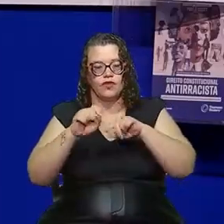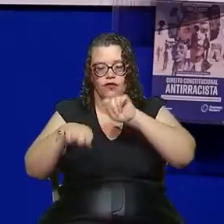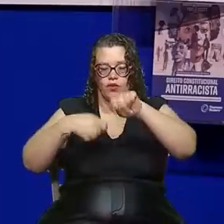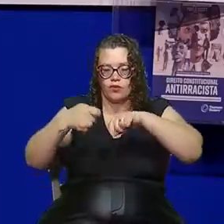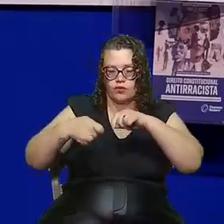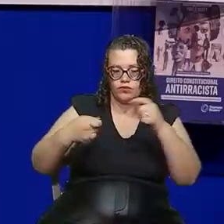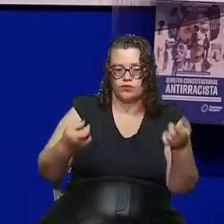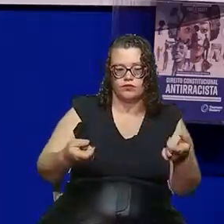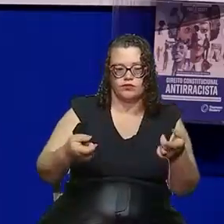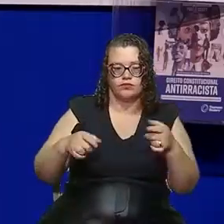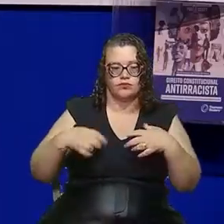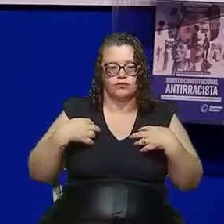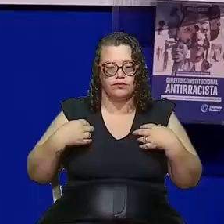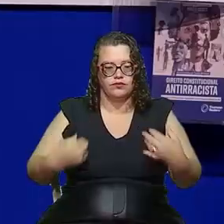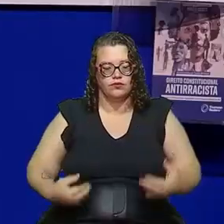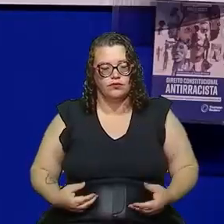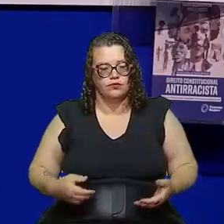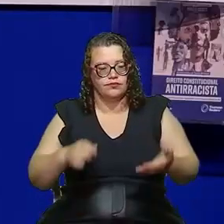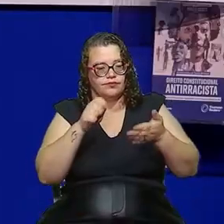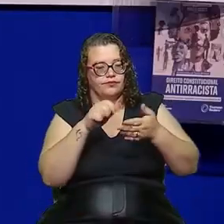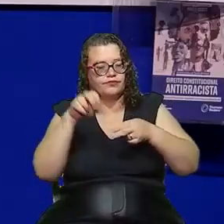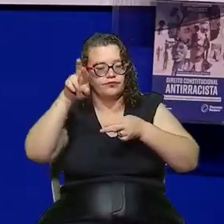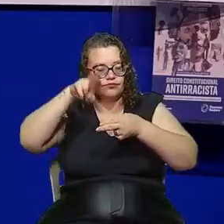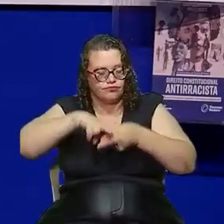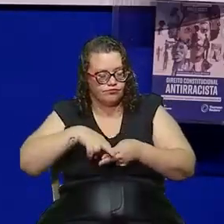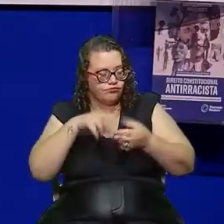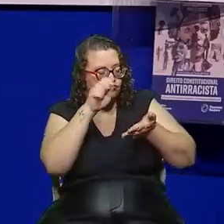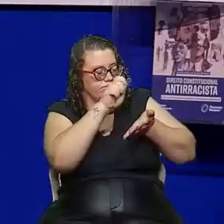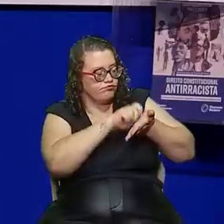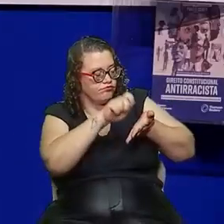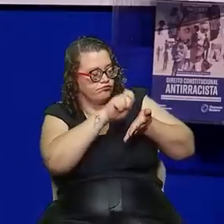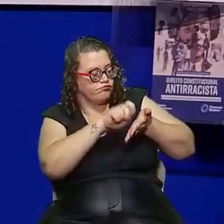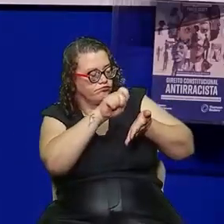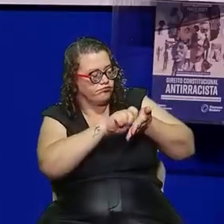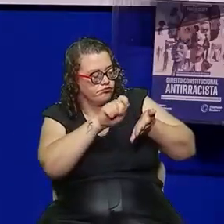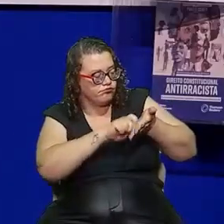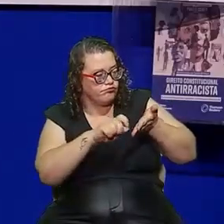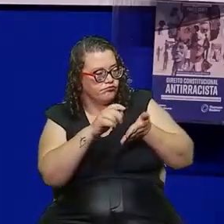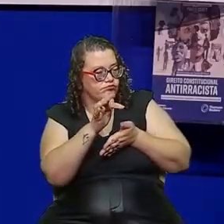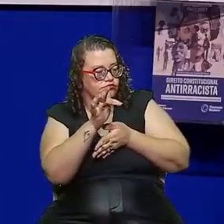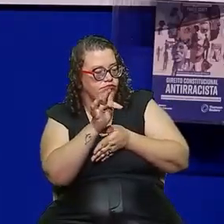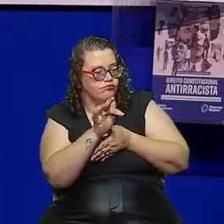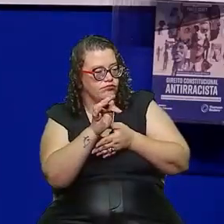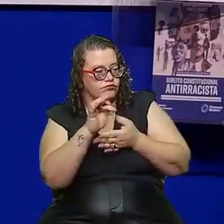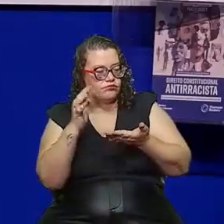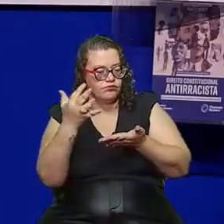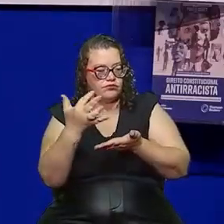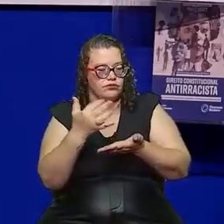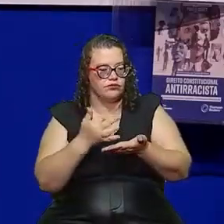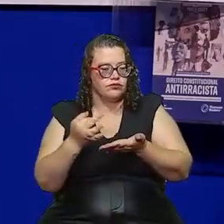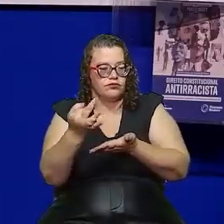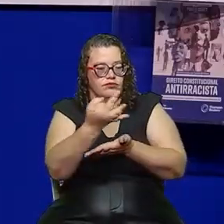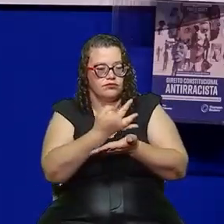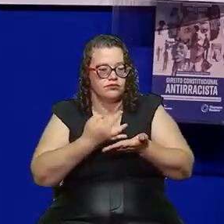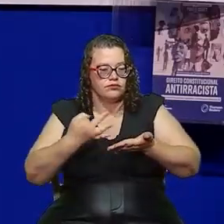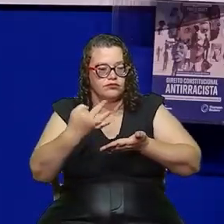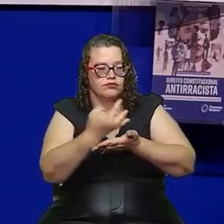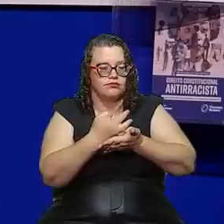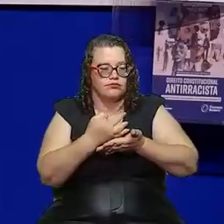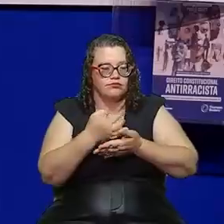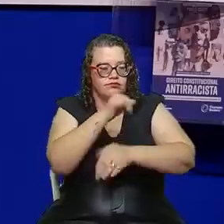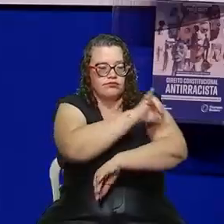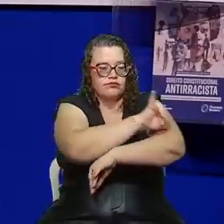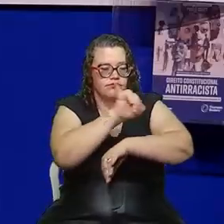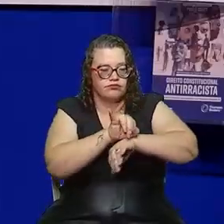mala, vou sentar e escrever a crônica sobre a Aflita à Beira. Teve muita coisa boa, muita